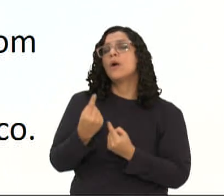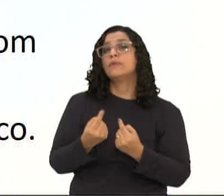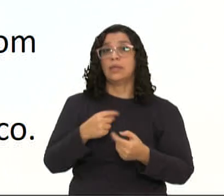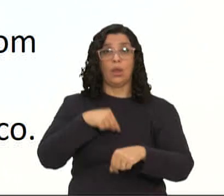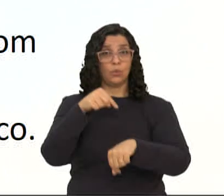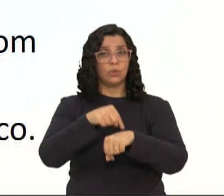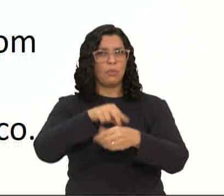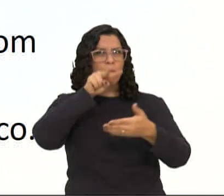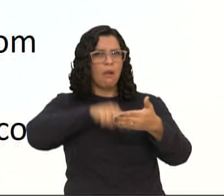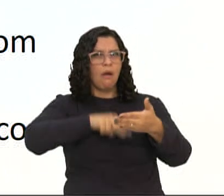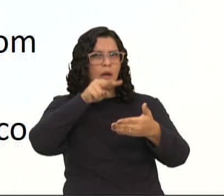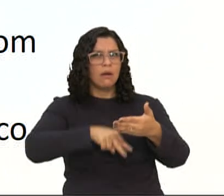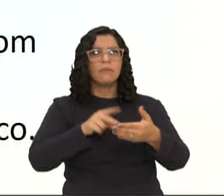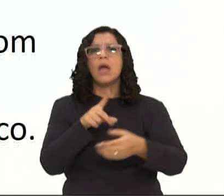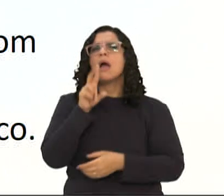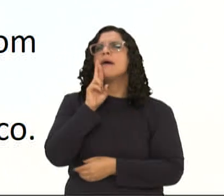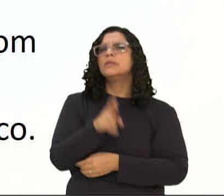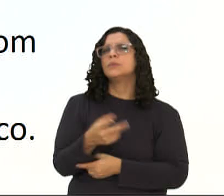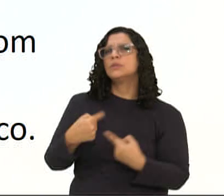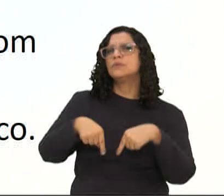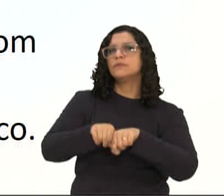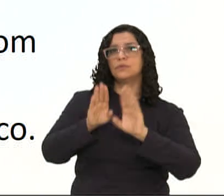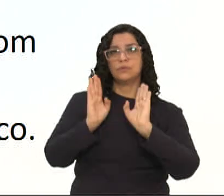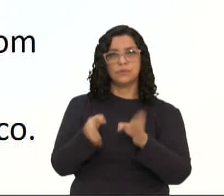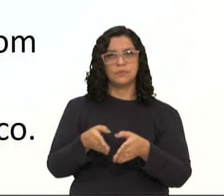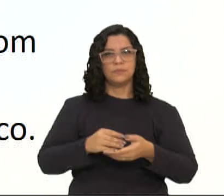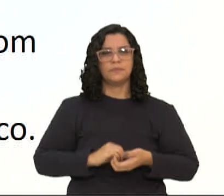têm um tempinho aí para responder e retornamos logo.